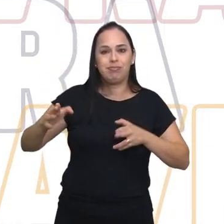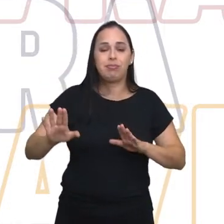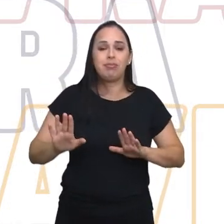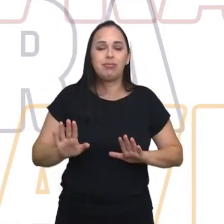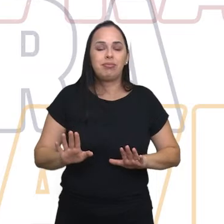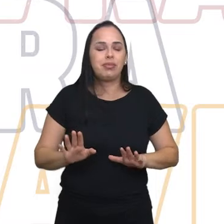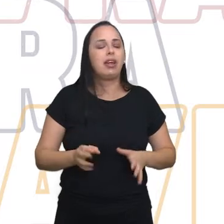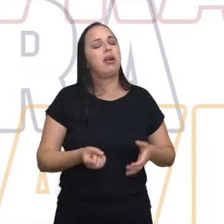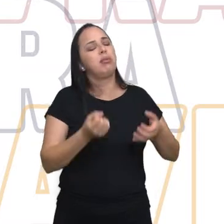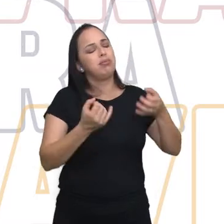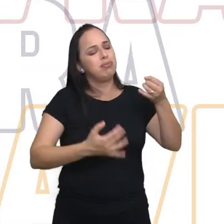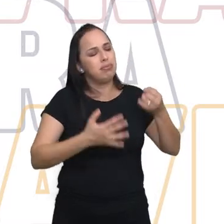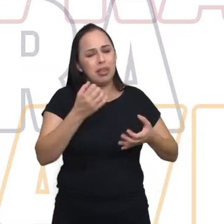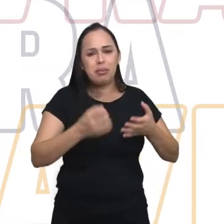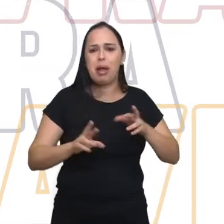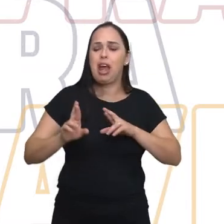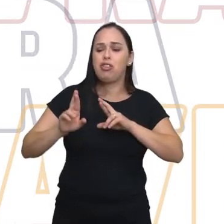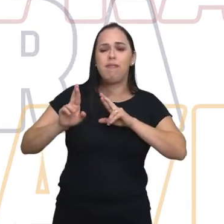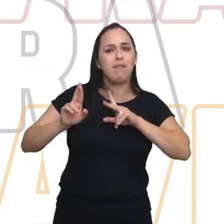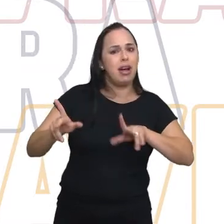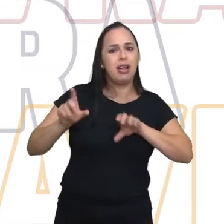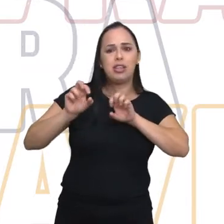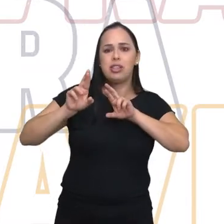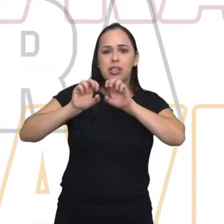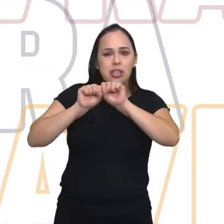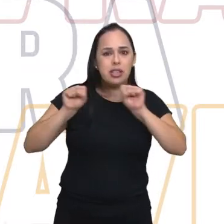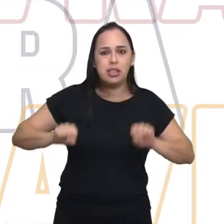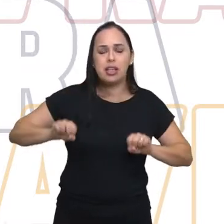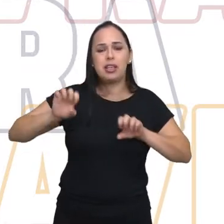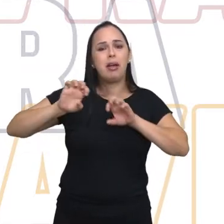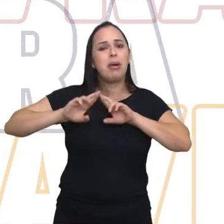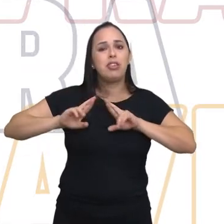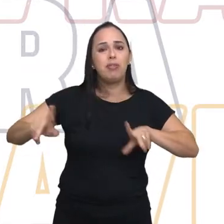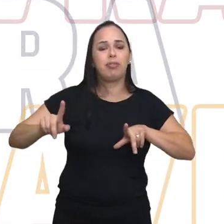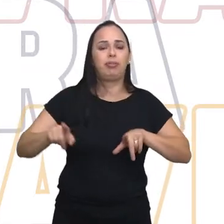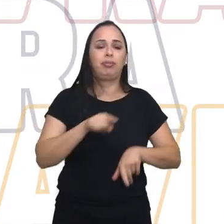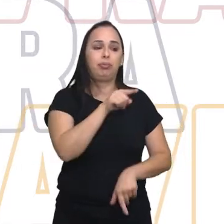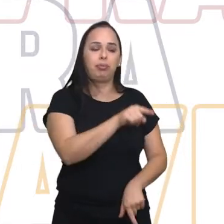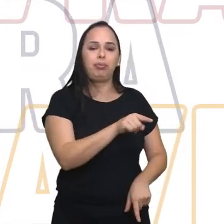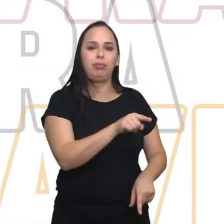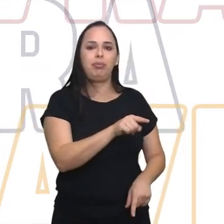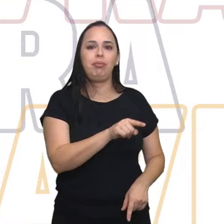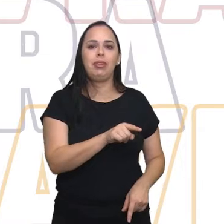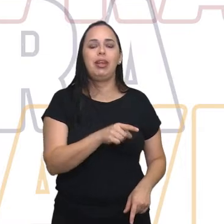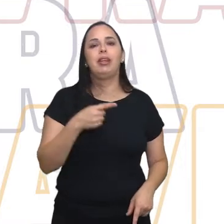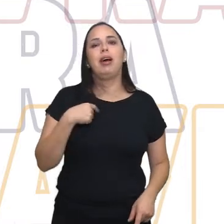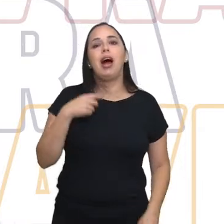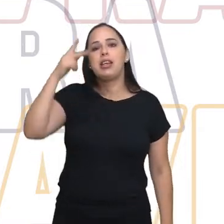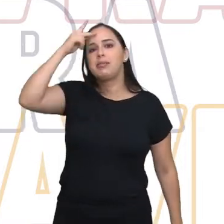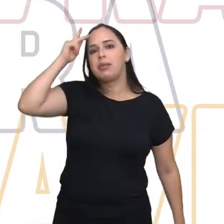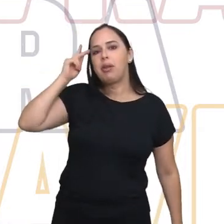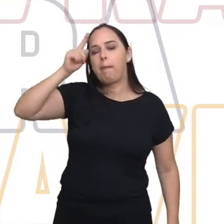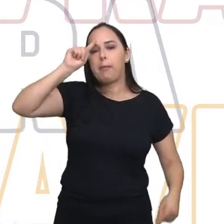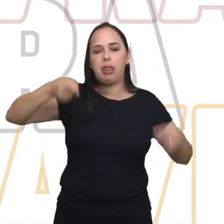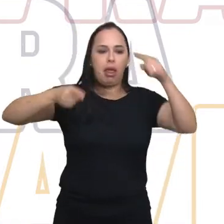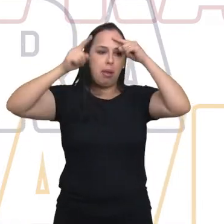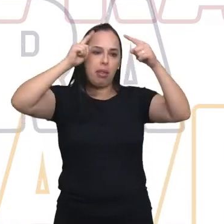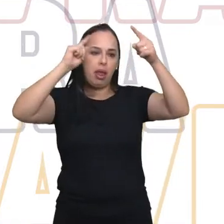INSS. Eu expliquei para ele, não é. E esse ser humano, ele era jogado de